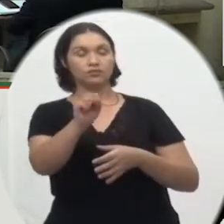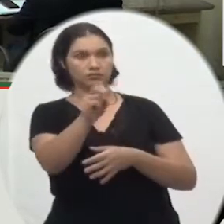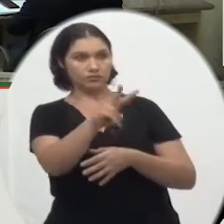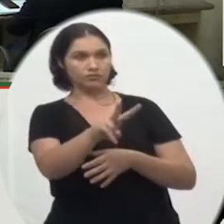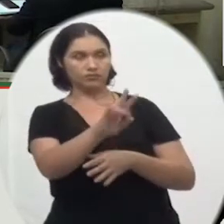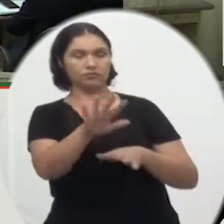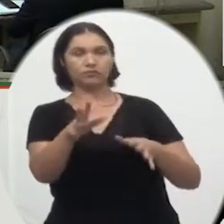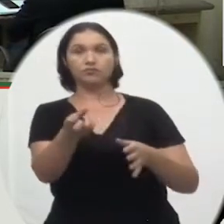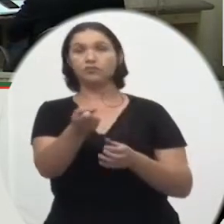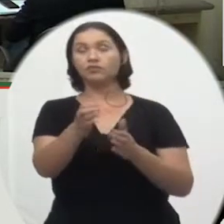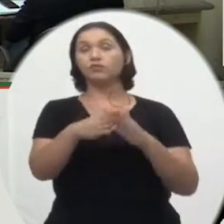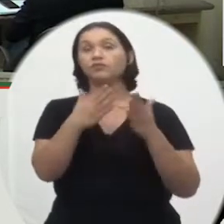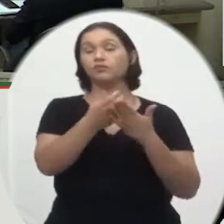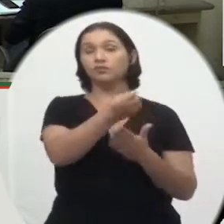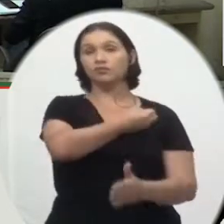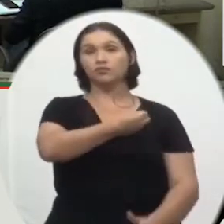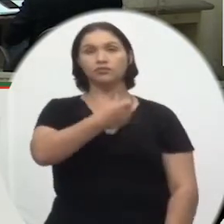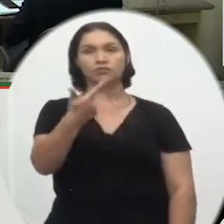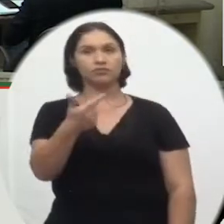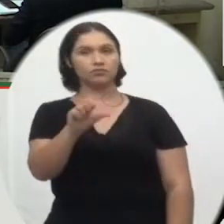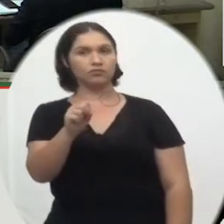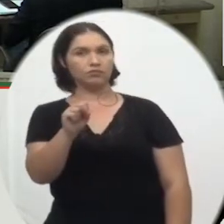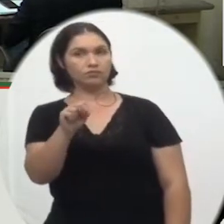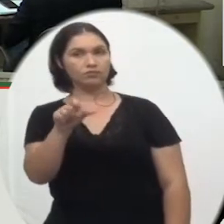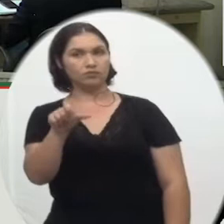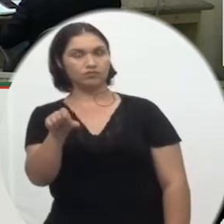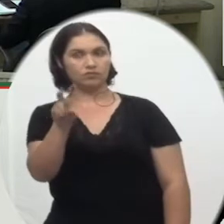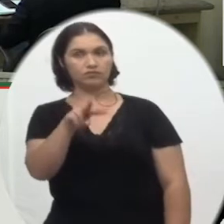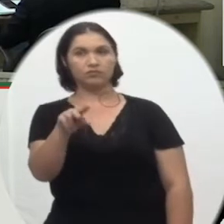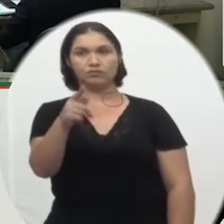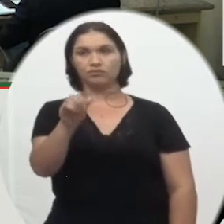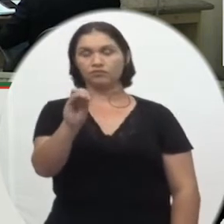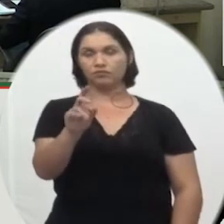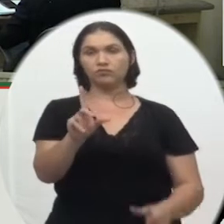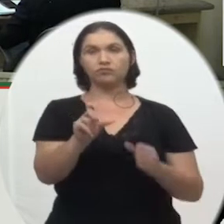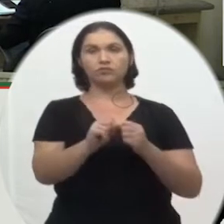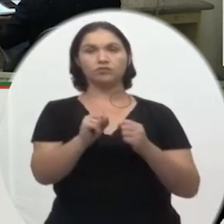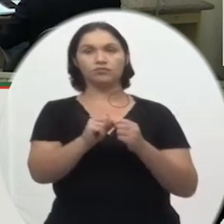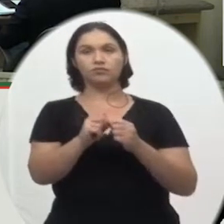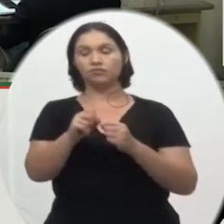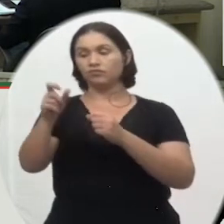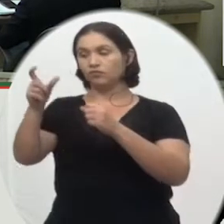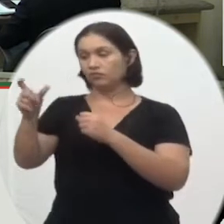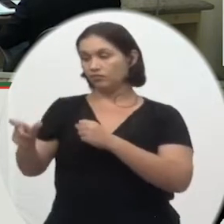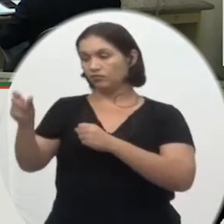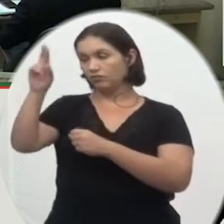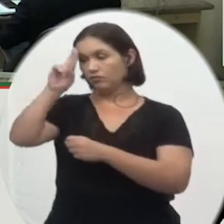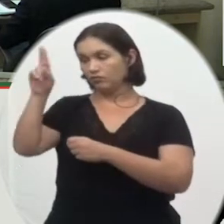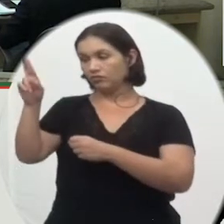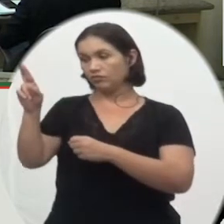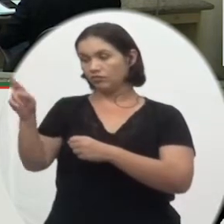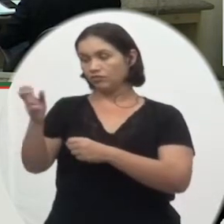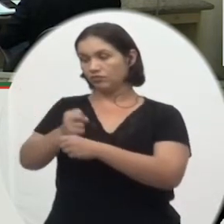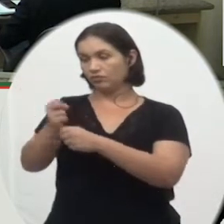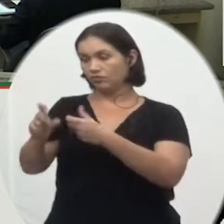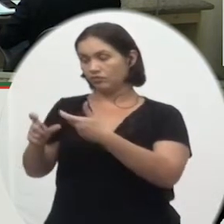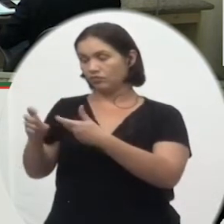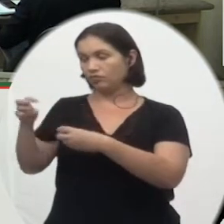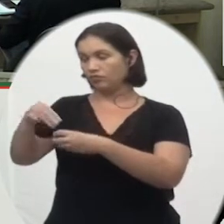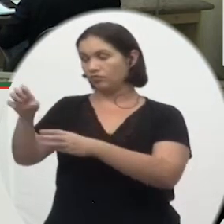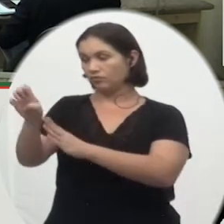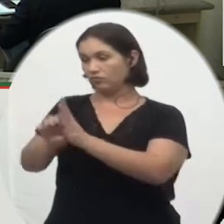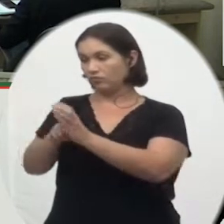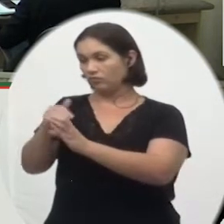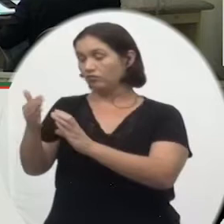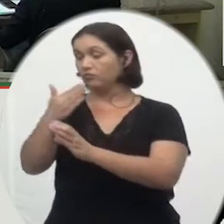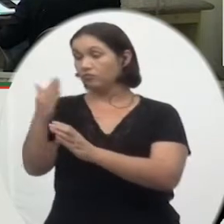Requerimento número 289/2019, de autoria do vereador Paiol, assunto em vídeo expediente ao prefeito municipal, solicitando quando será realizada a